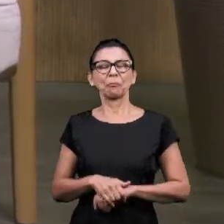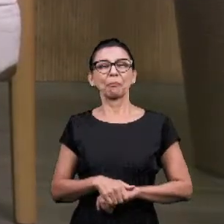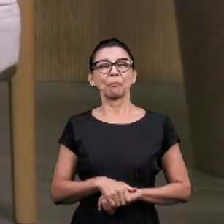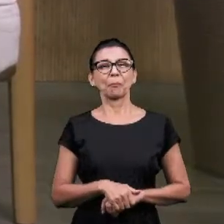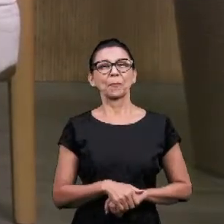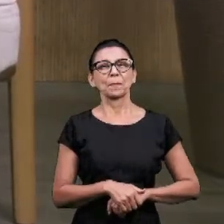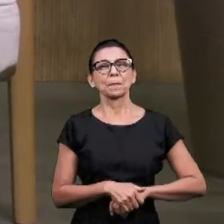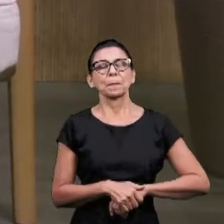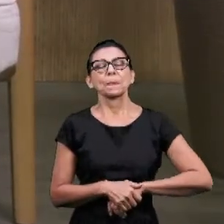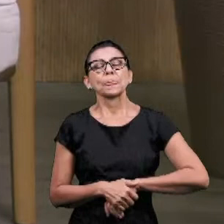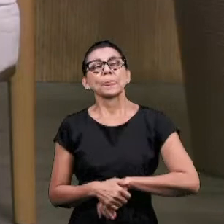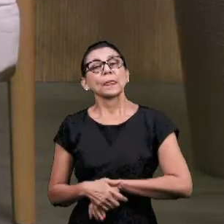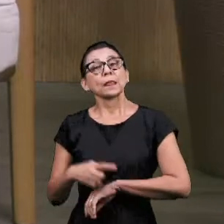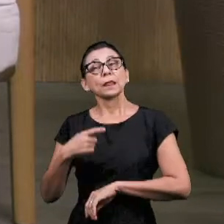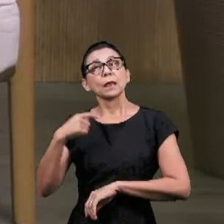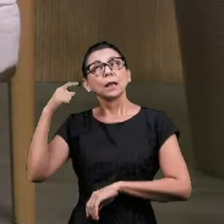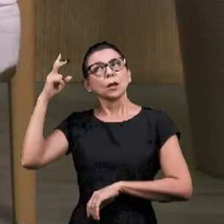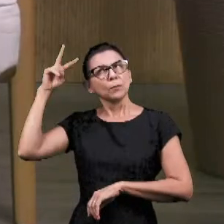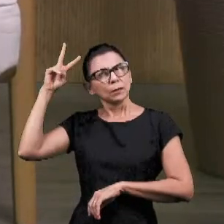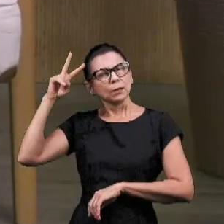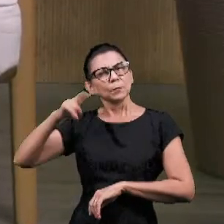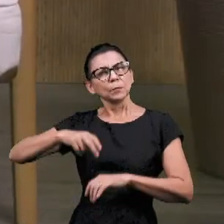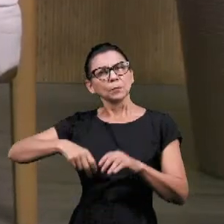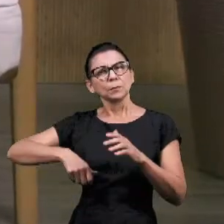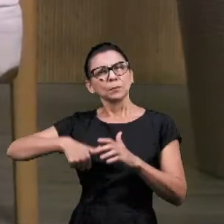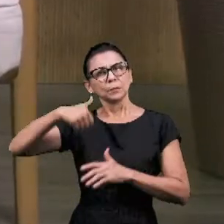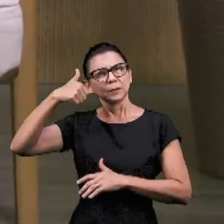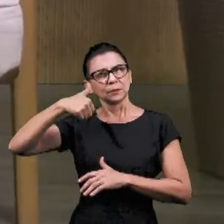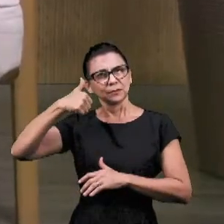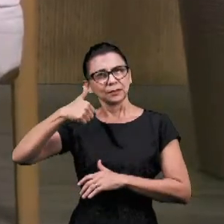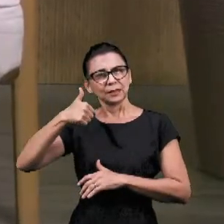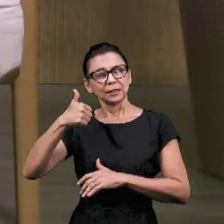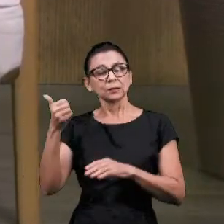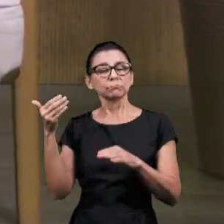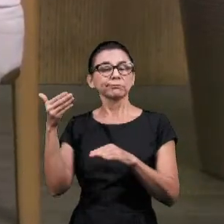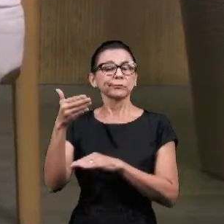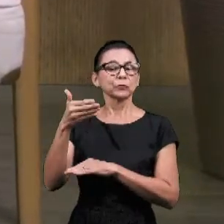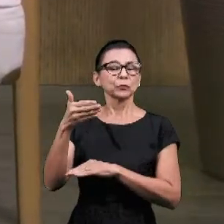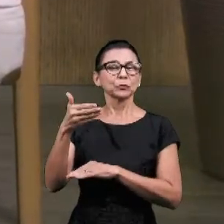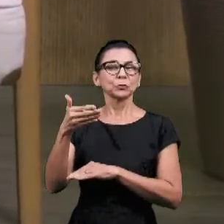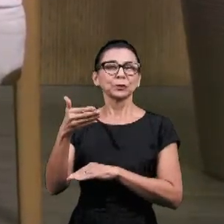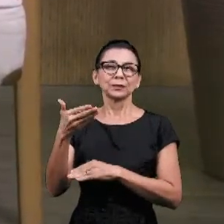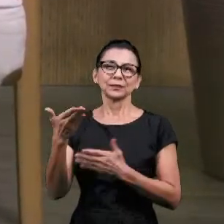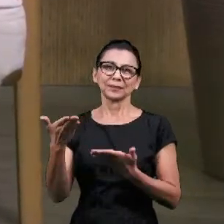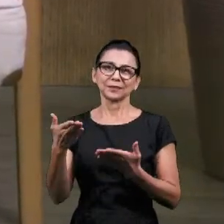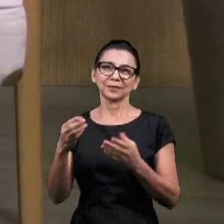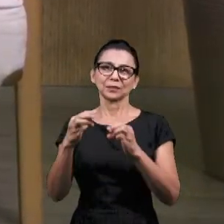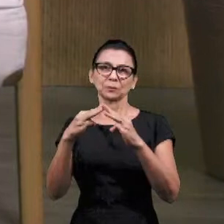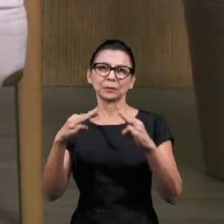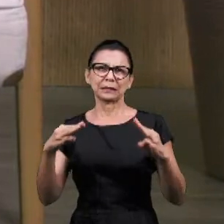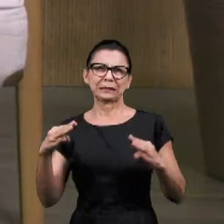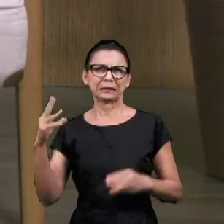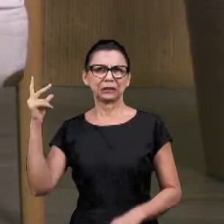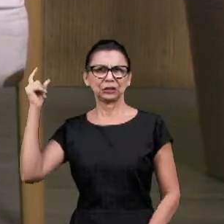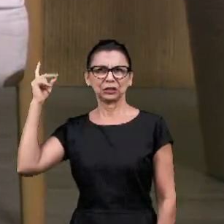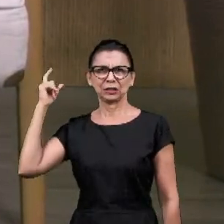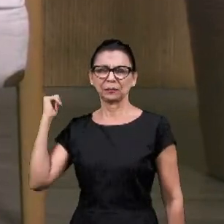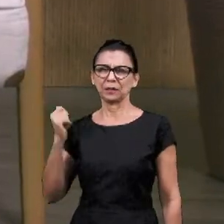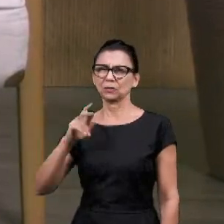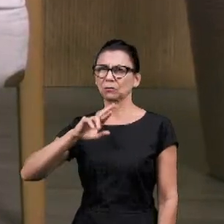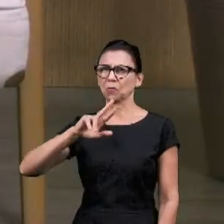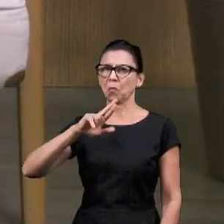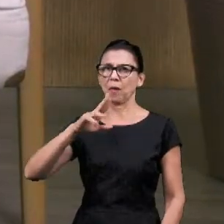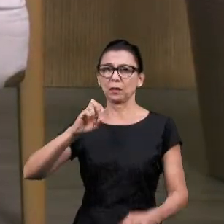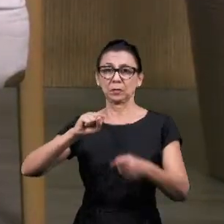Manaim. E como aquele encontro, aquela reunião, que na época nem era seminário, nem era em